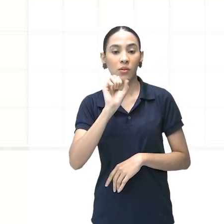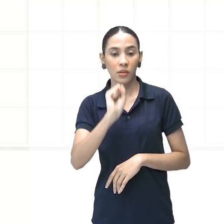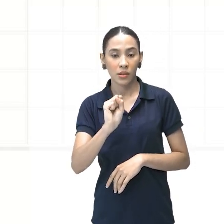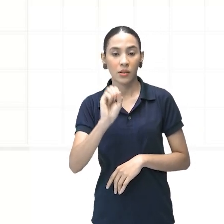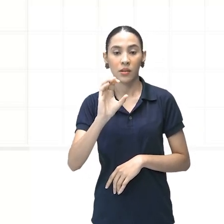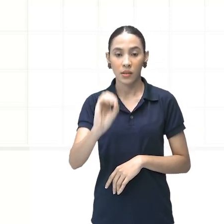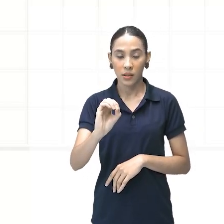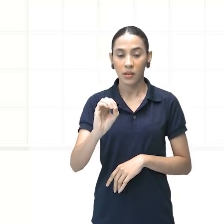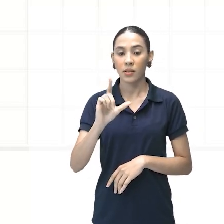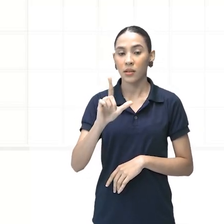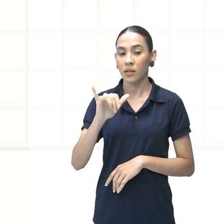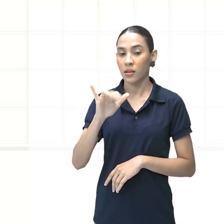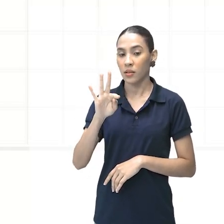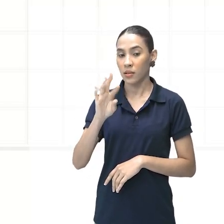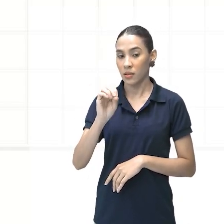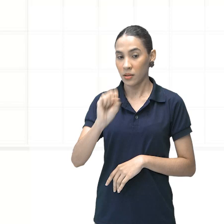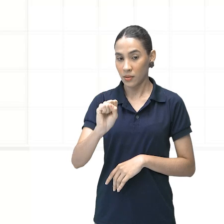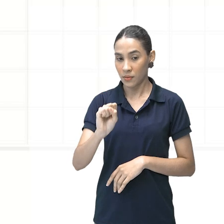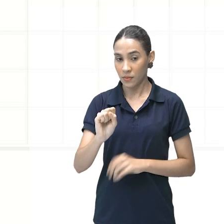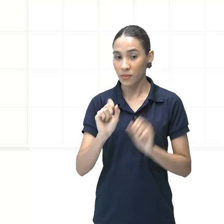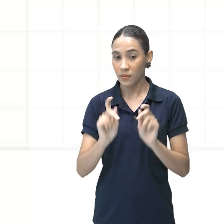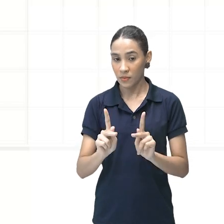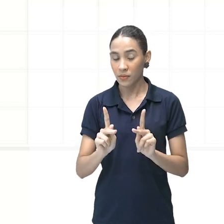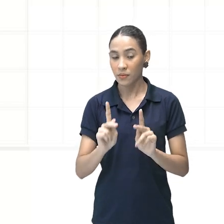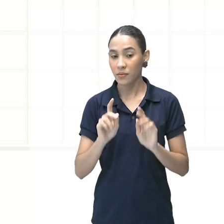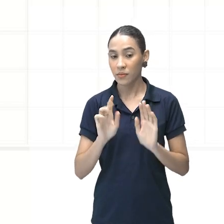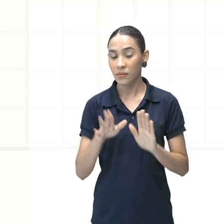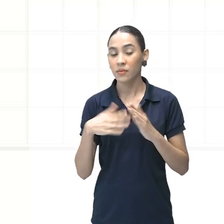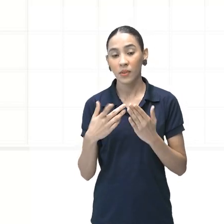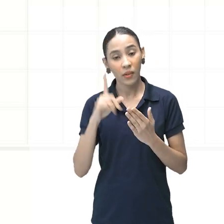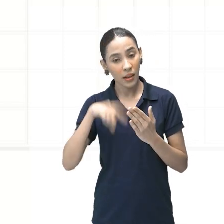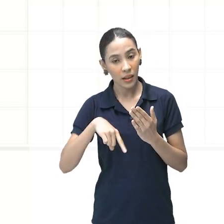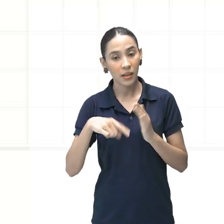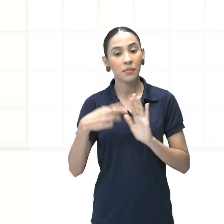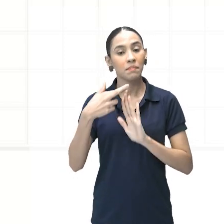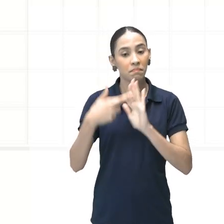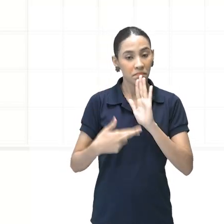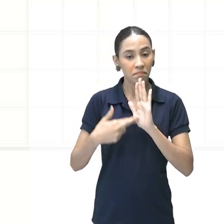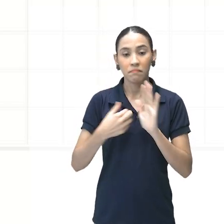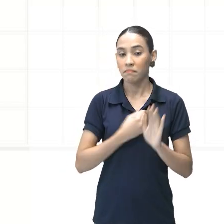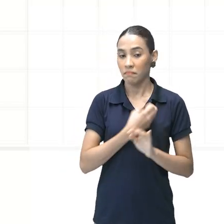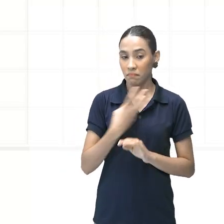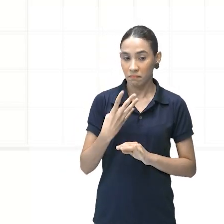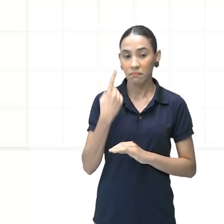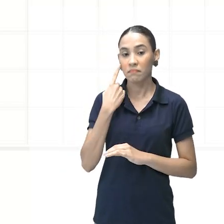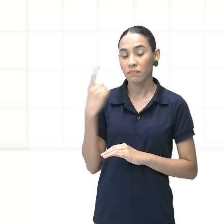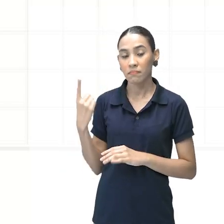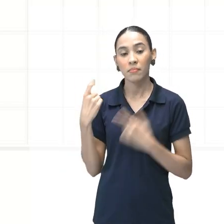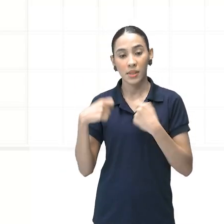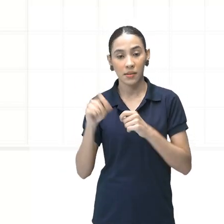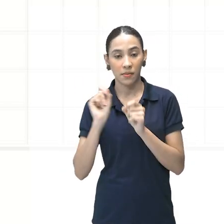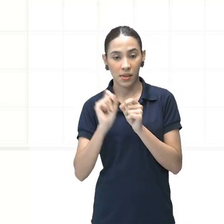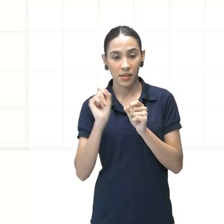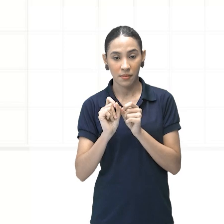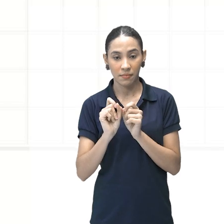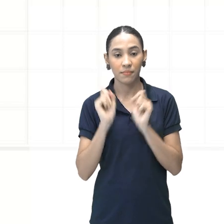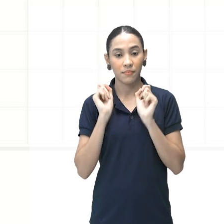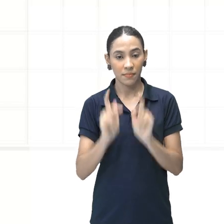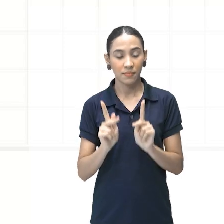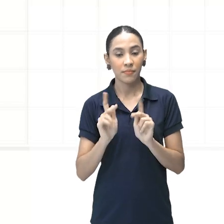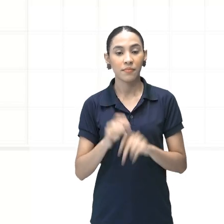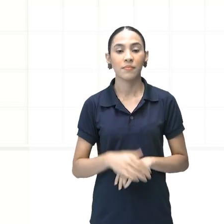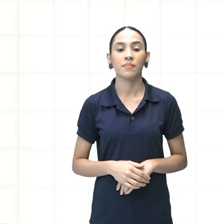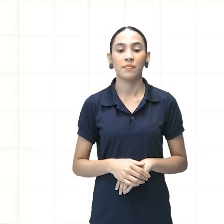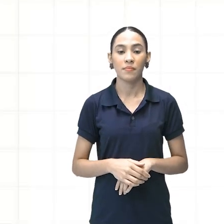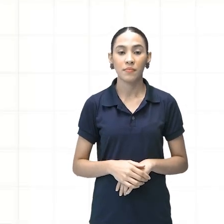37,680 litros. Tudo bem? Então, essa aqui é a conta que nós devemos fazer. Beleza? Então,